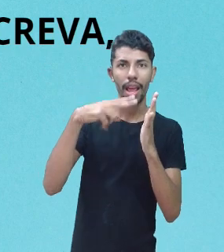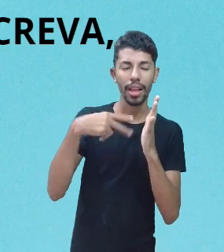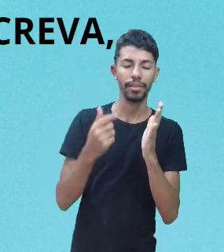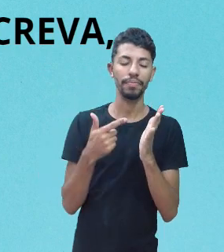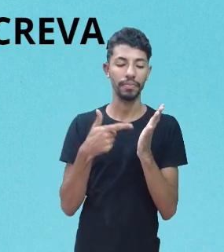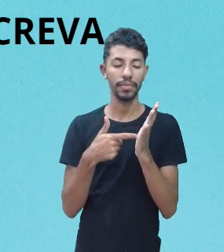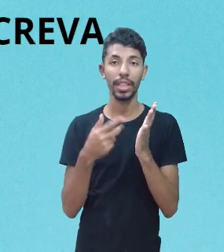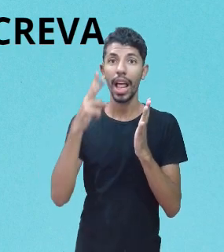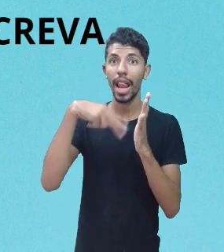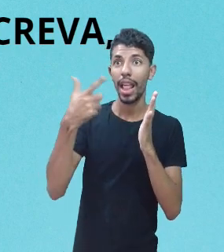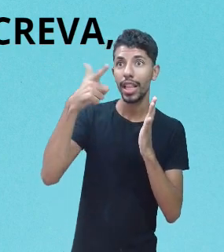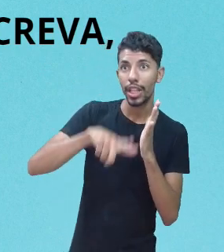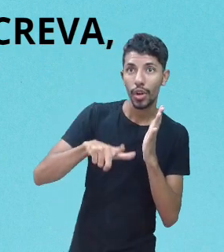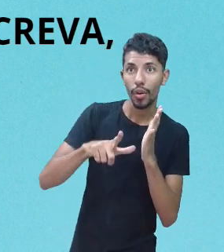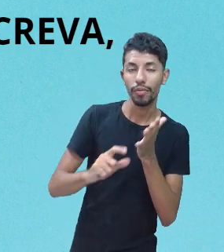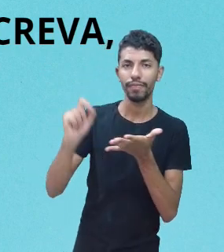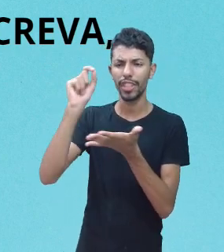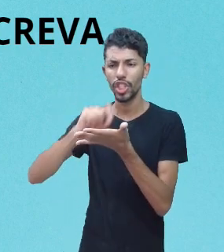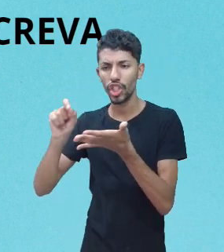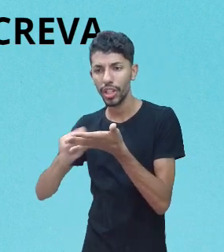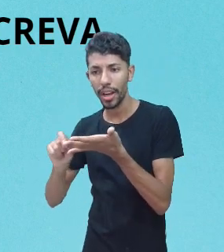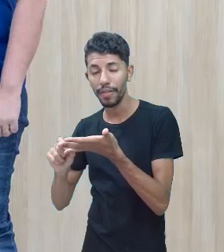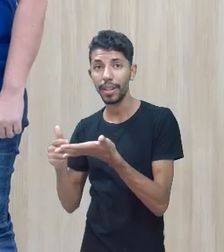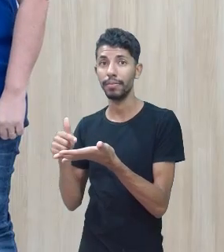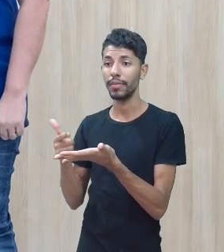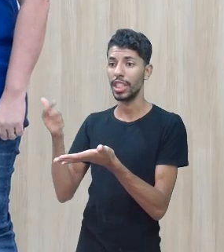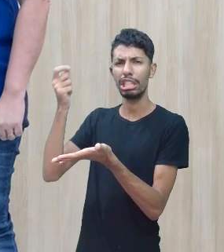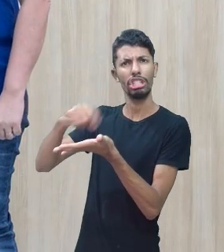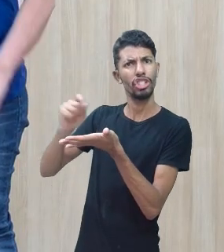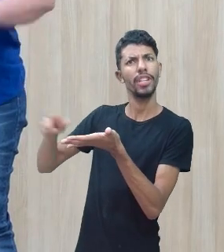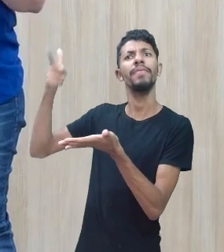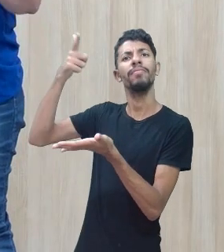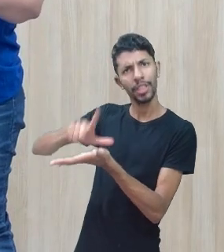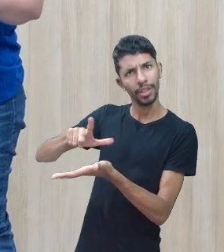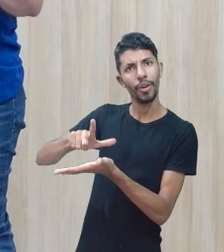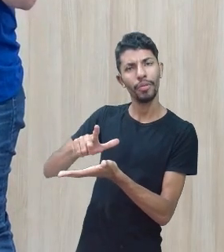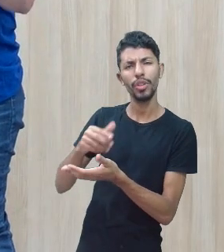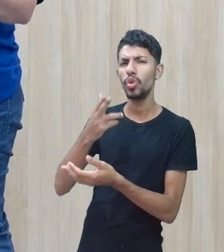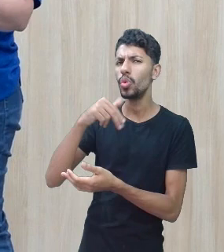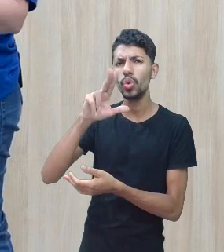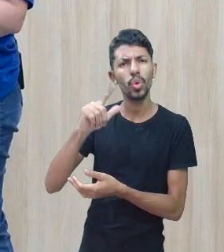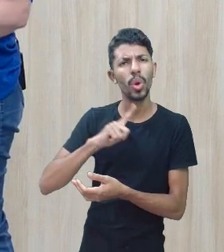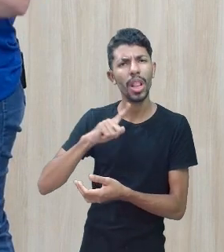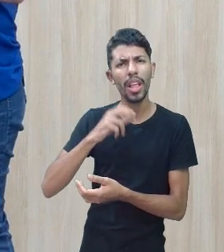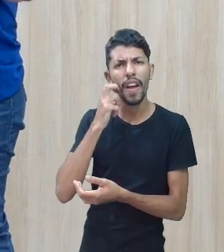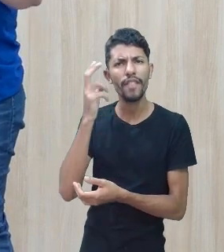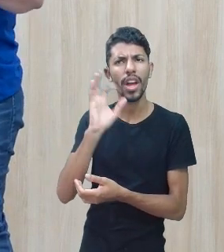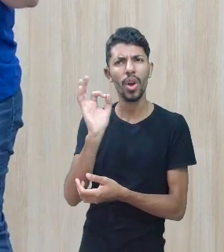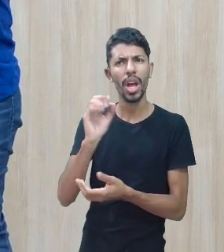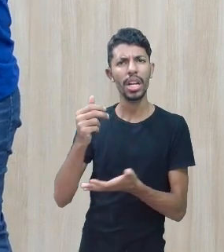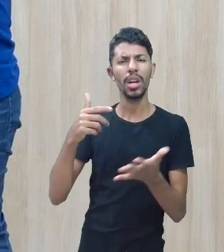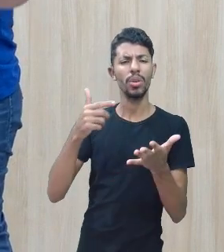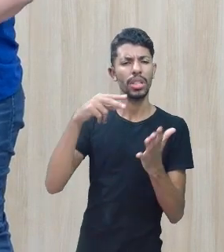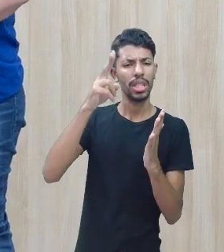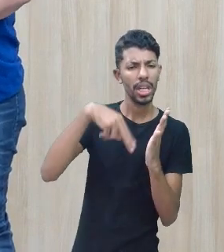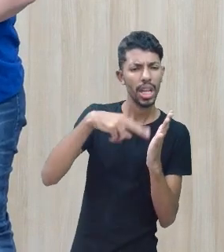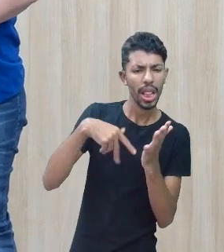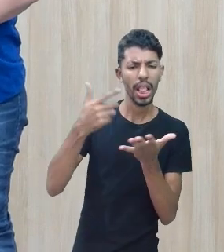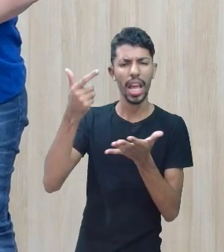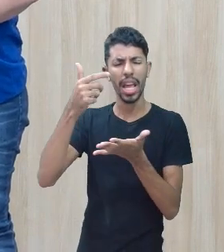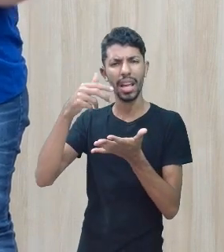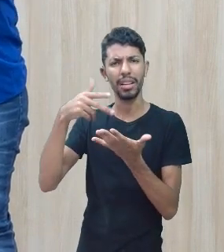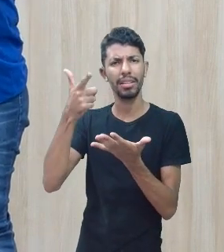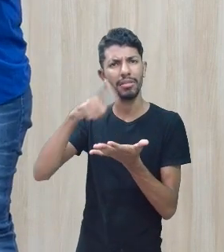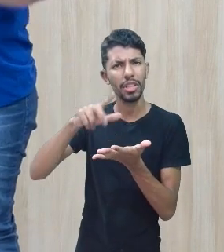releia, escreva e reescreva. Nunca tenha vergonha de ler, reler, escrever e